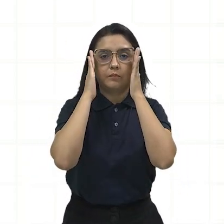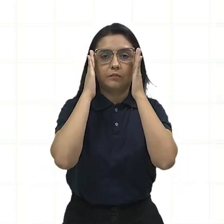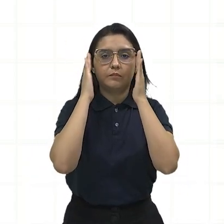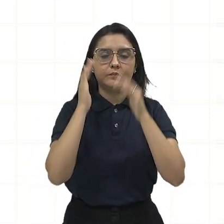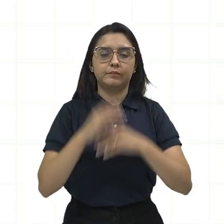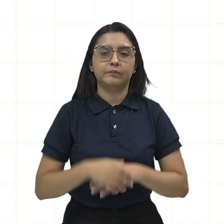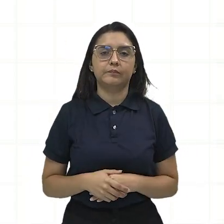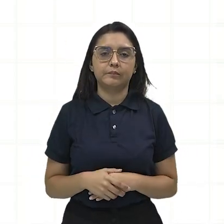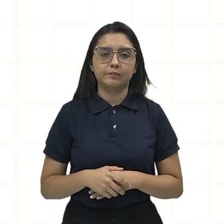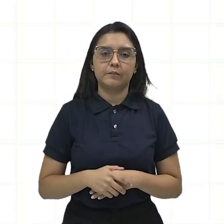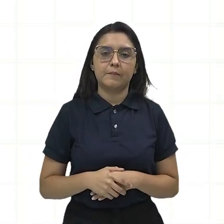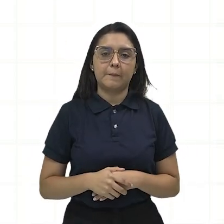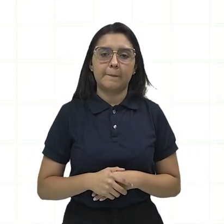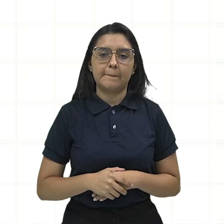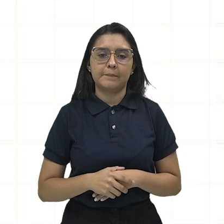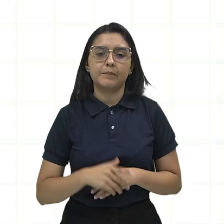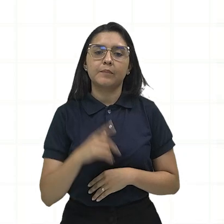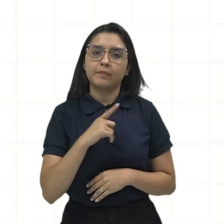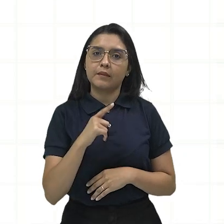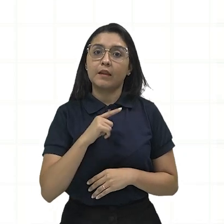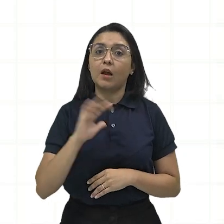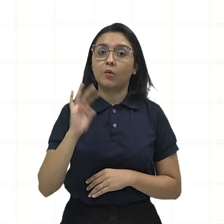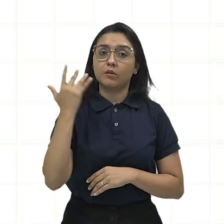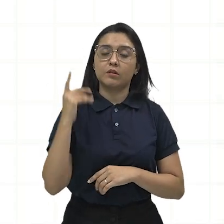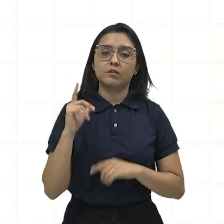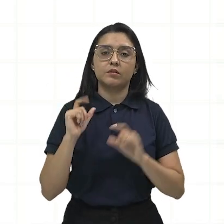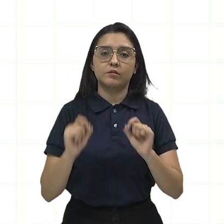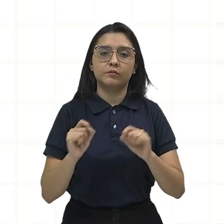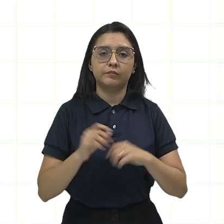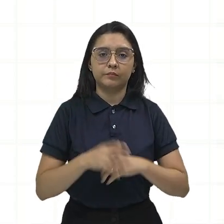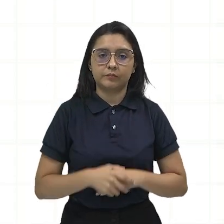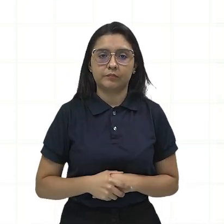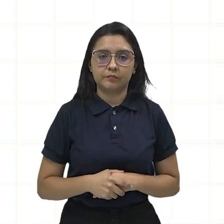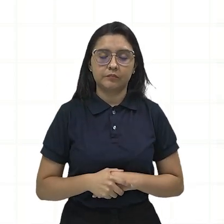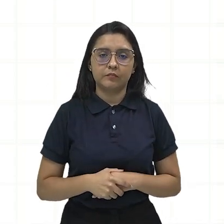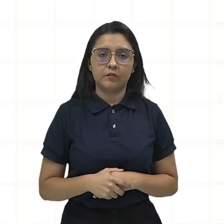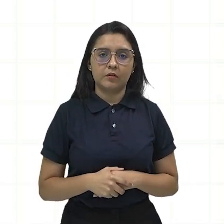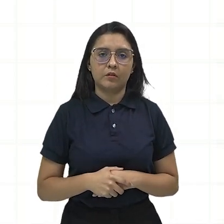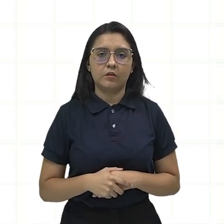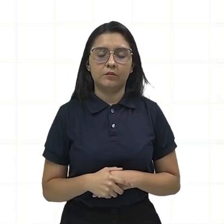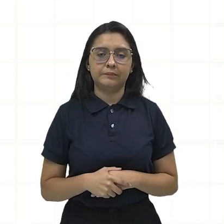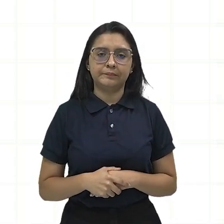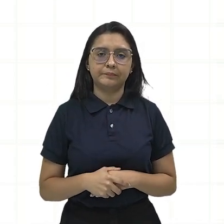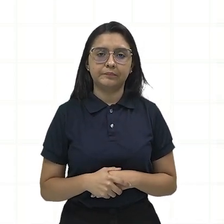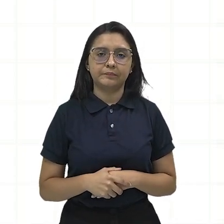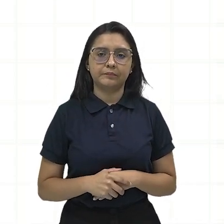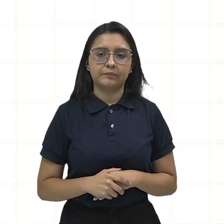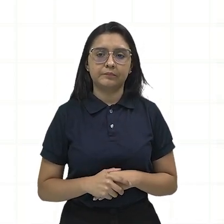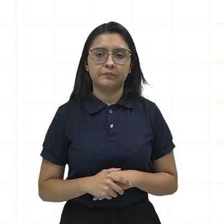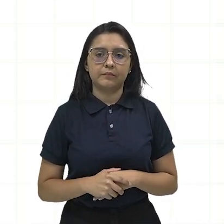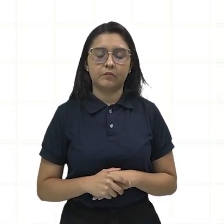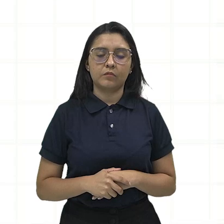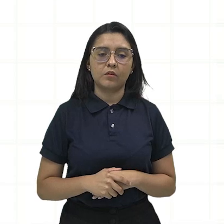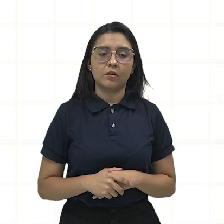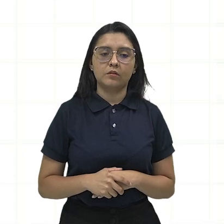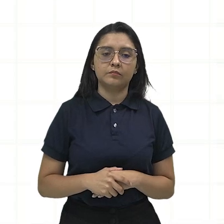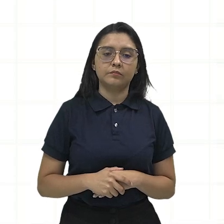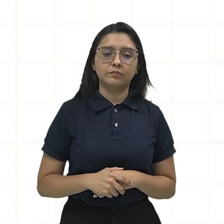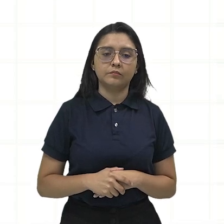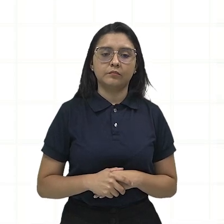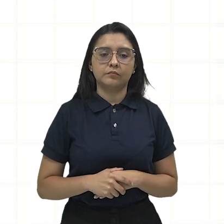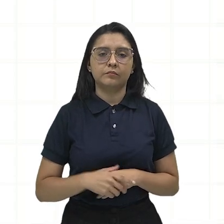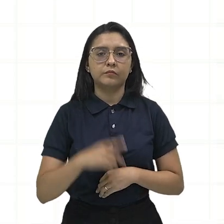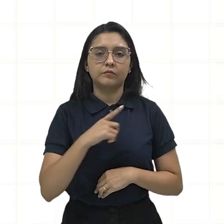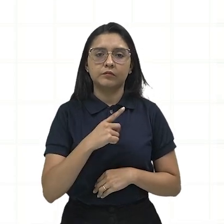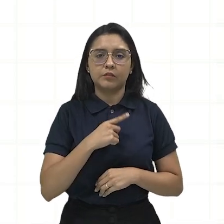um mecanismo de transporte que está ocorrendo no meio, né, que é mais ou menos uma